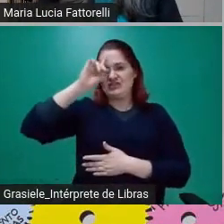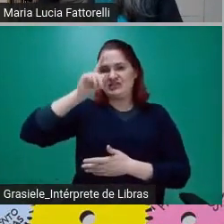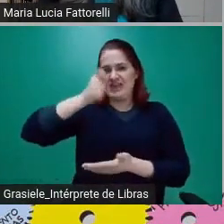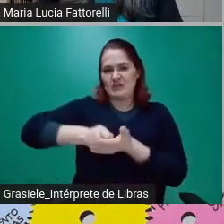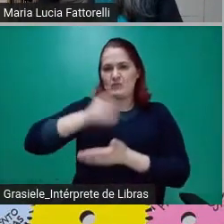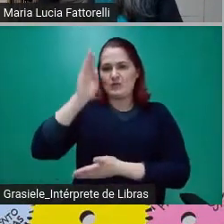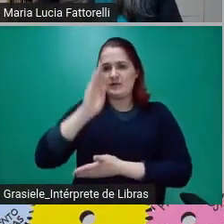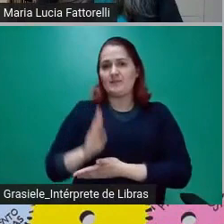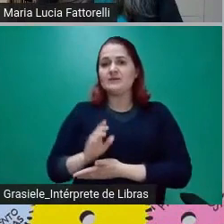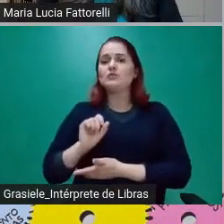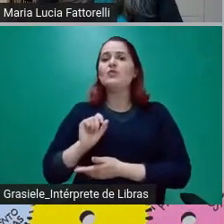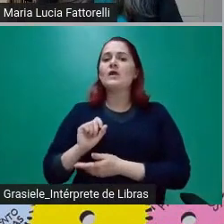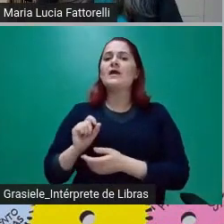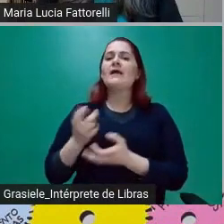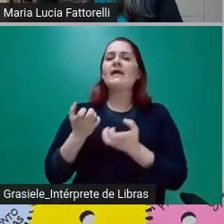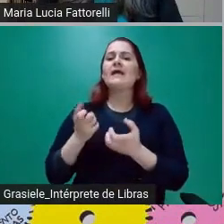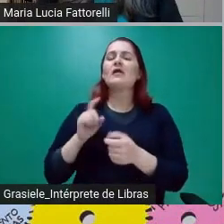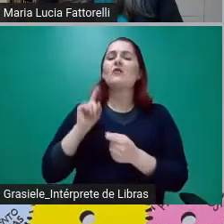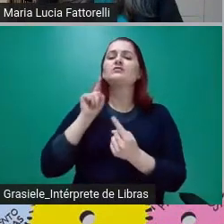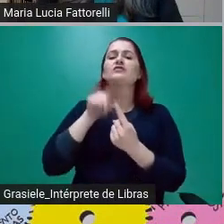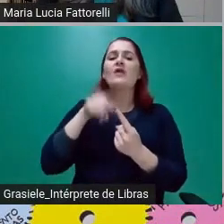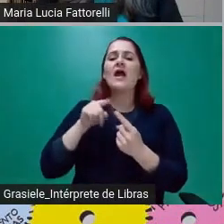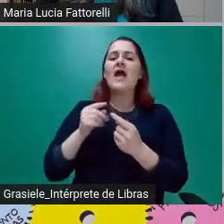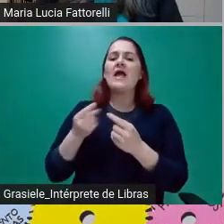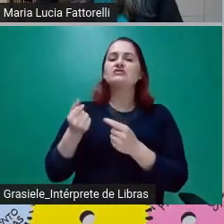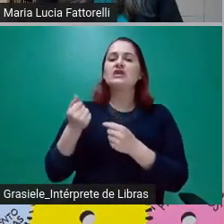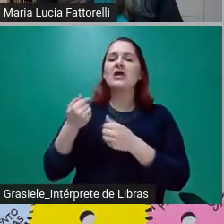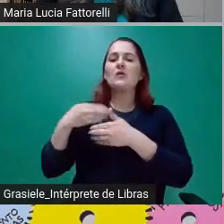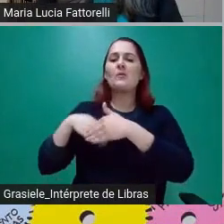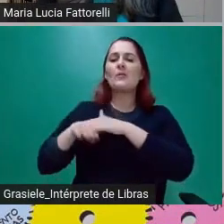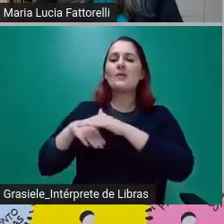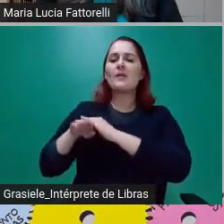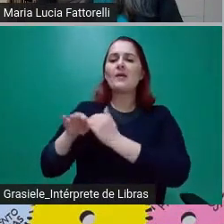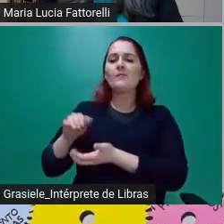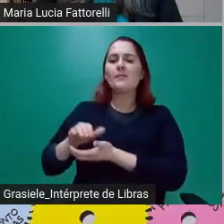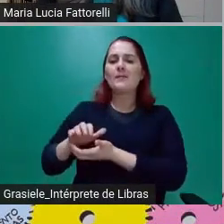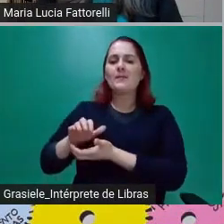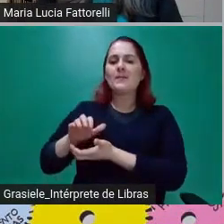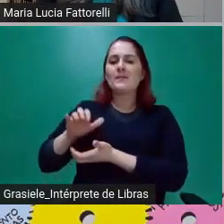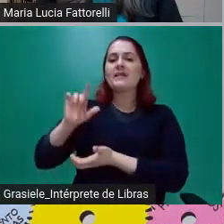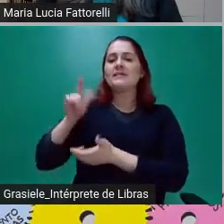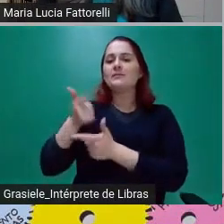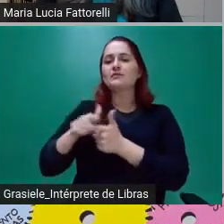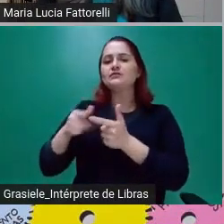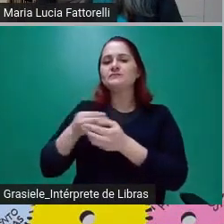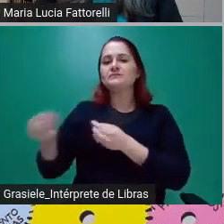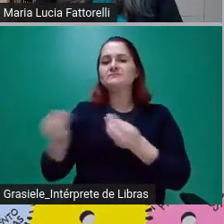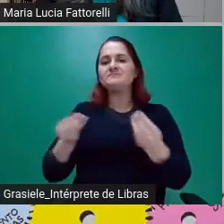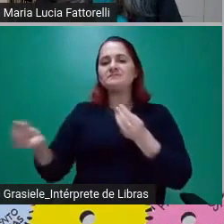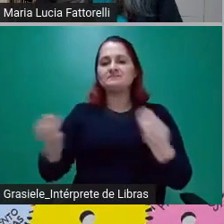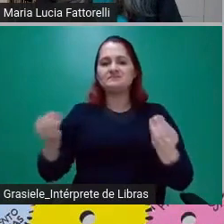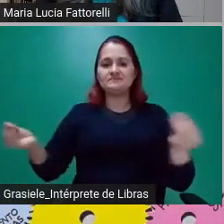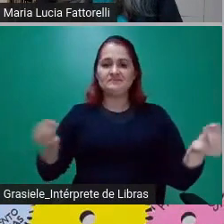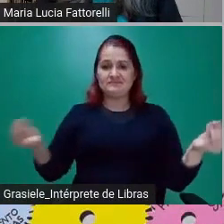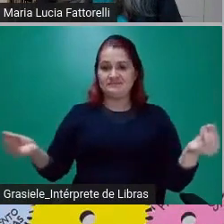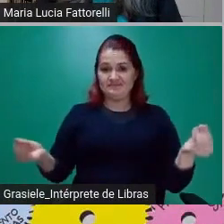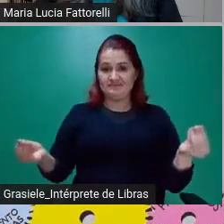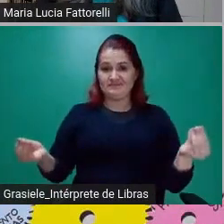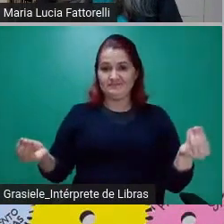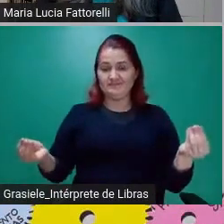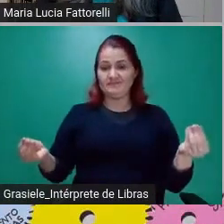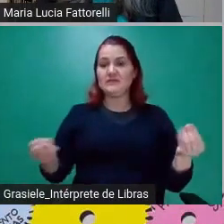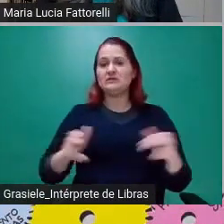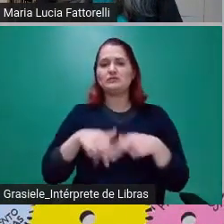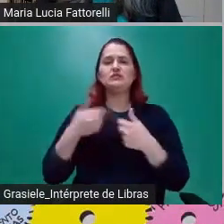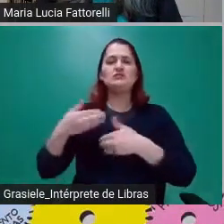cresceu durante um tempo, não foi dividido, houve uma acumulação estúpida de riquezas, até